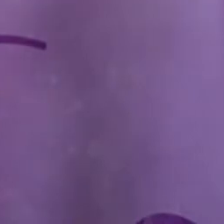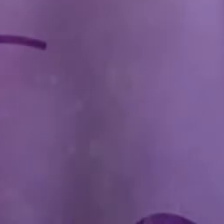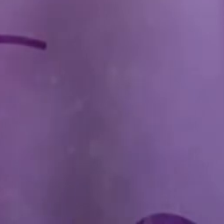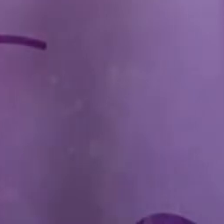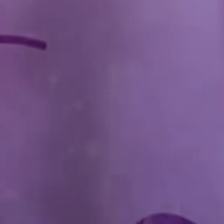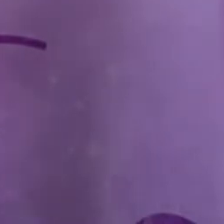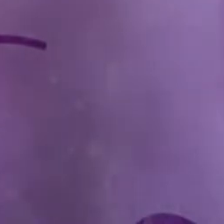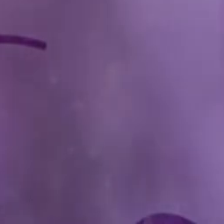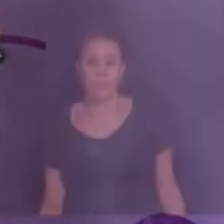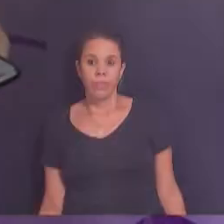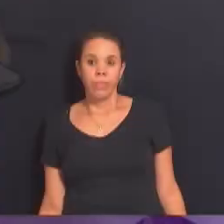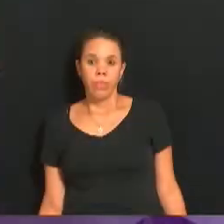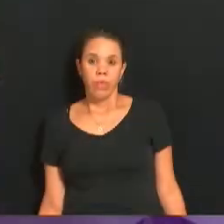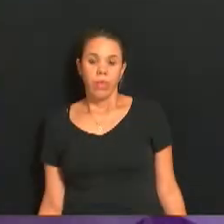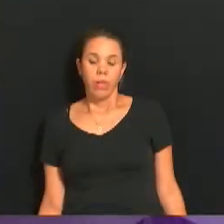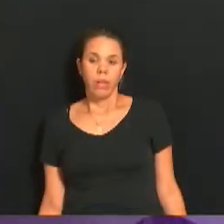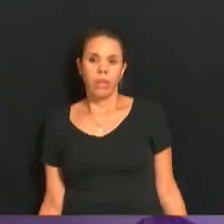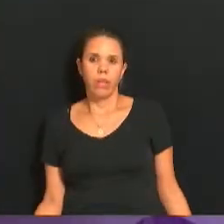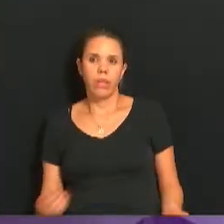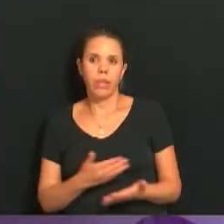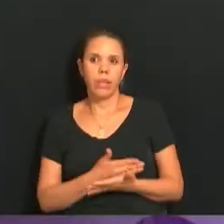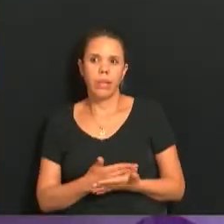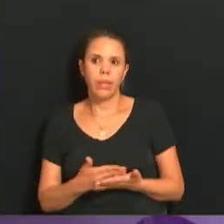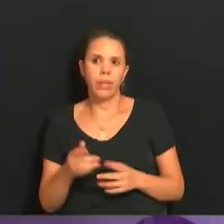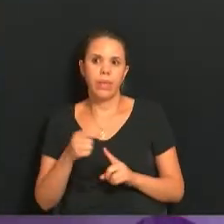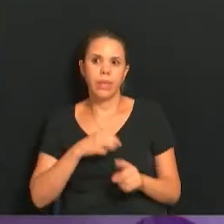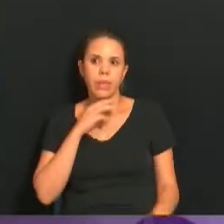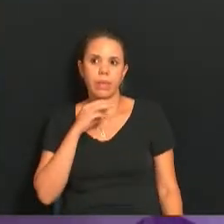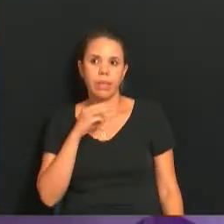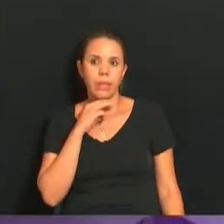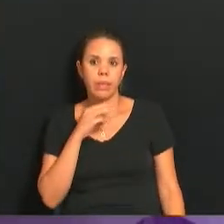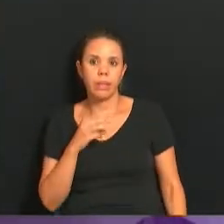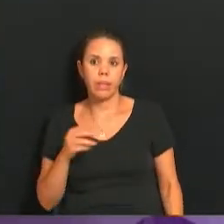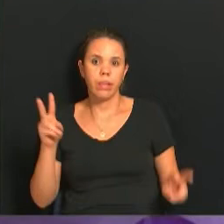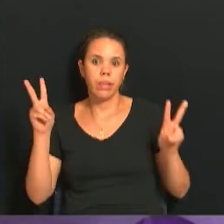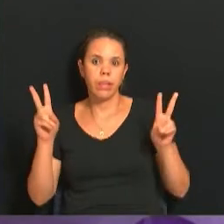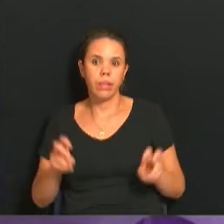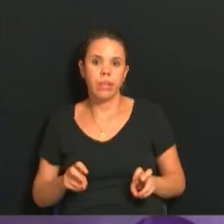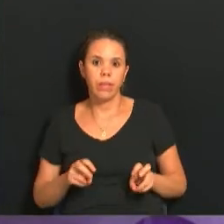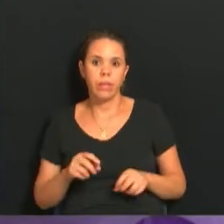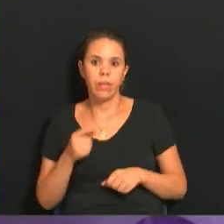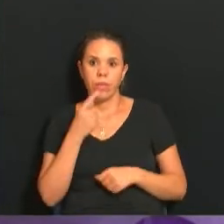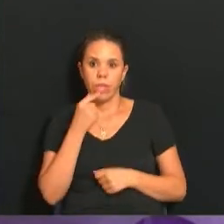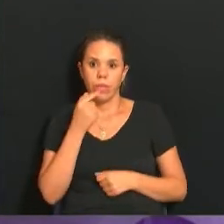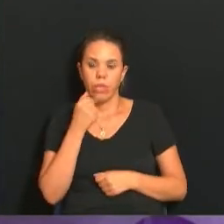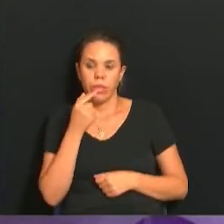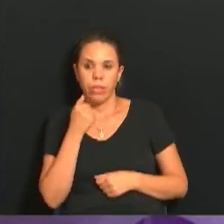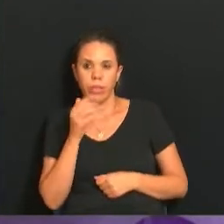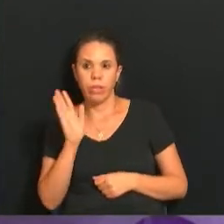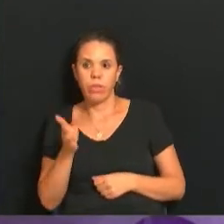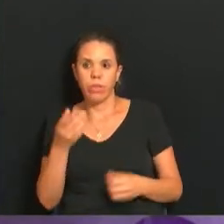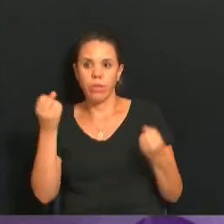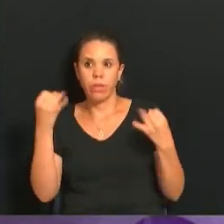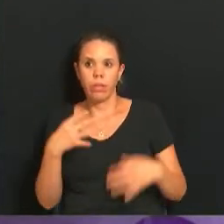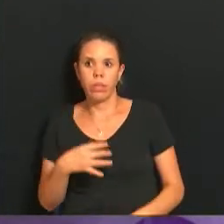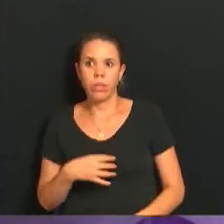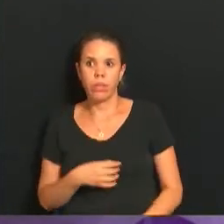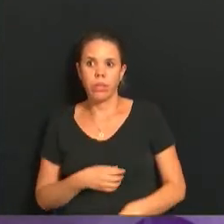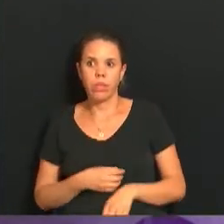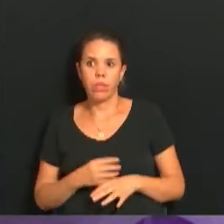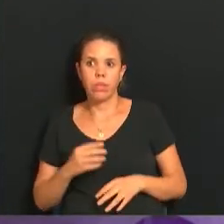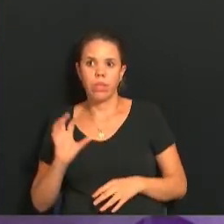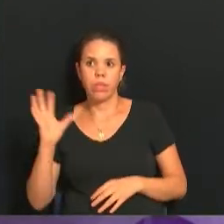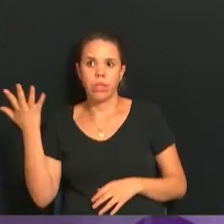Saúde agora começando e como estamos no mês de março, a gente vai falar sobre Março Vermelho. Já ouviu falar? Pois é, quando